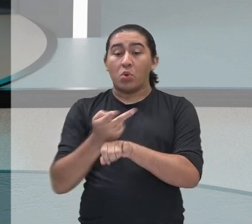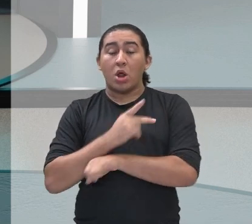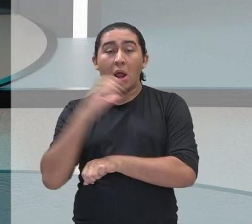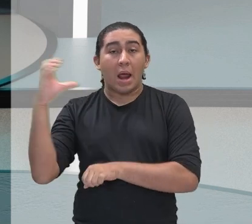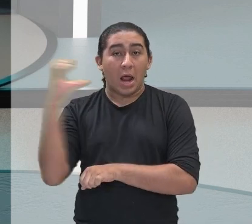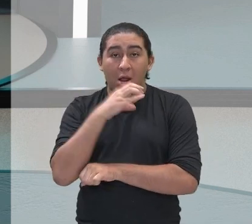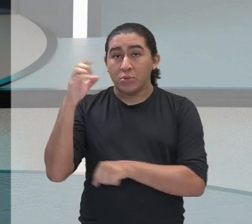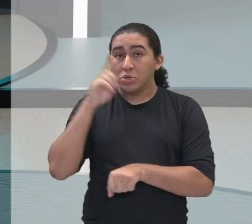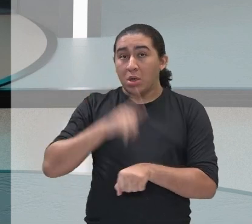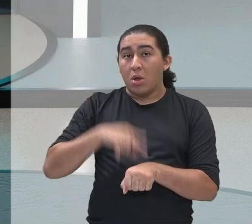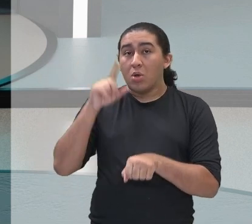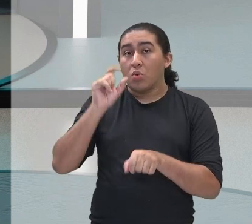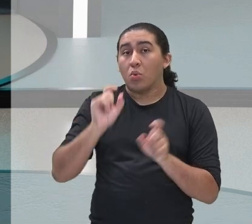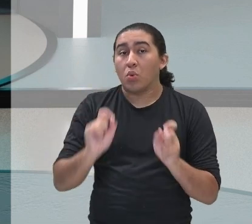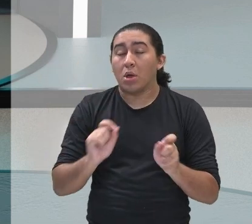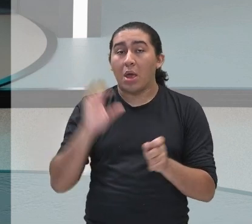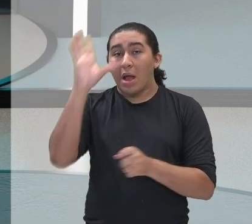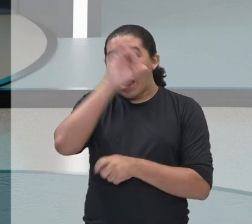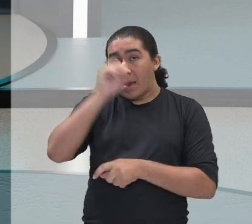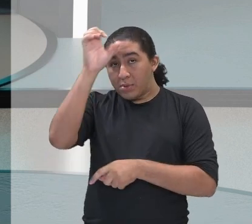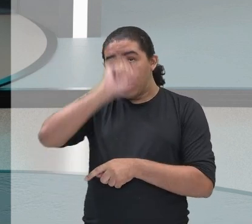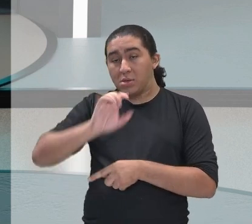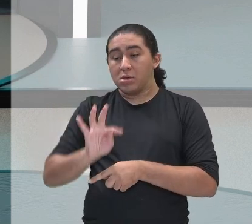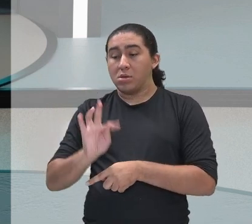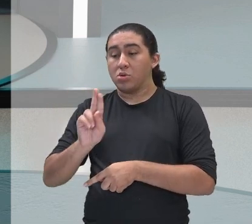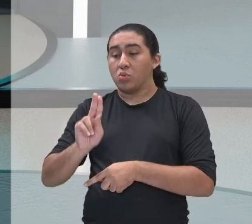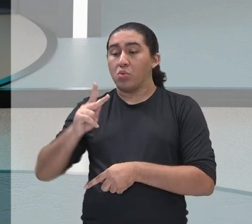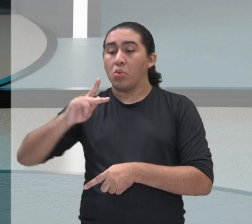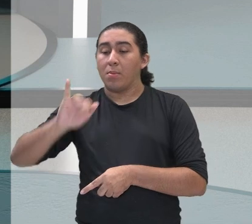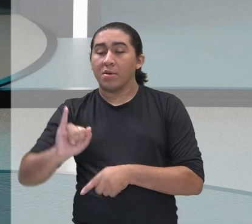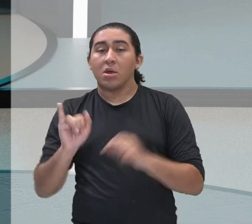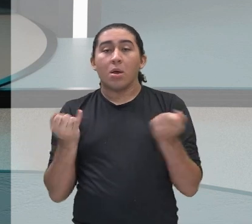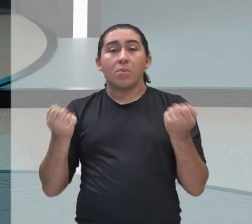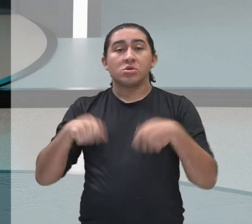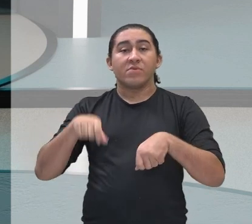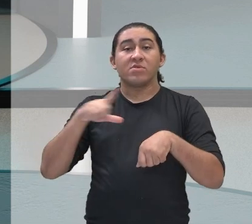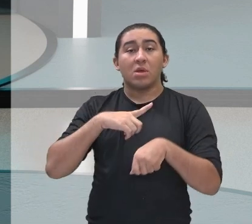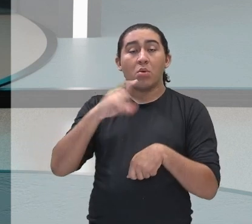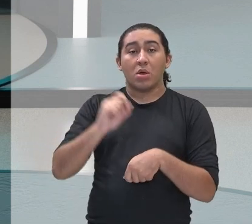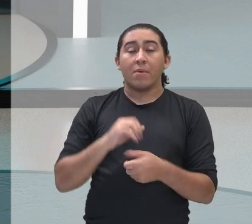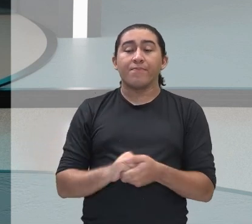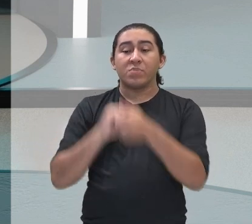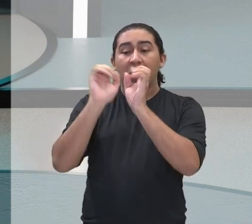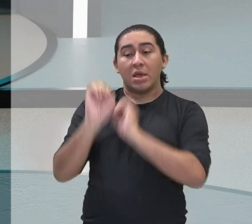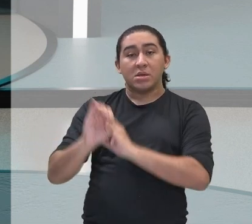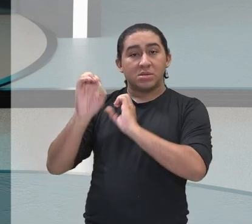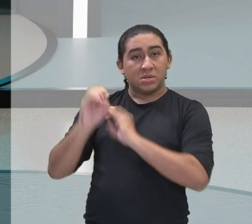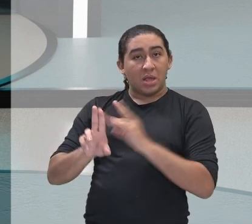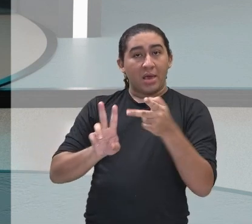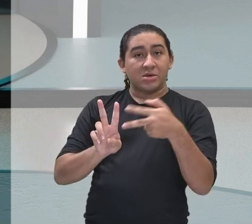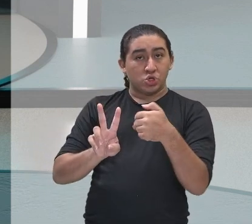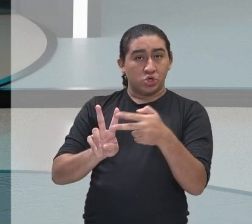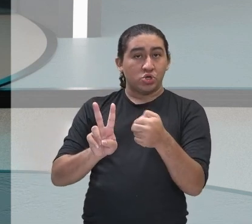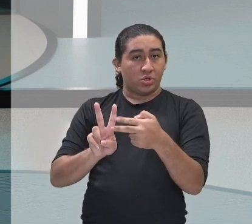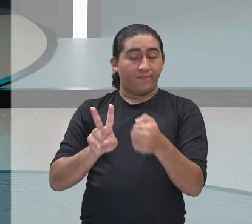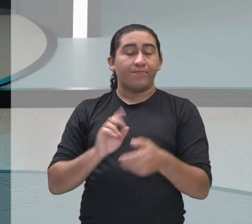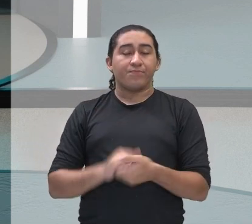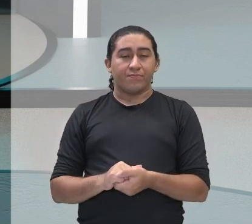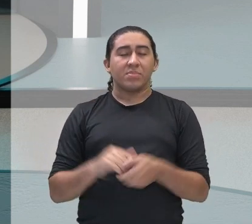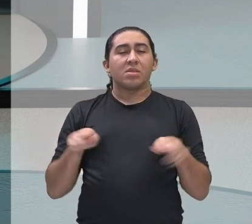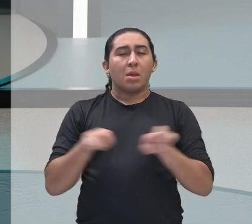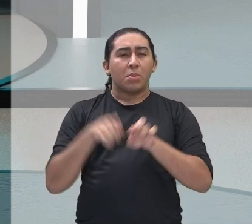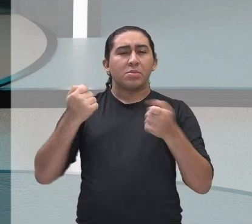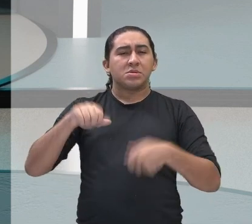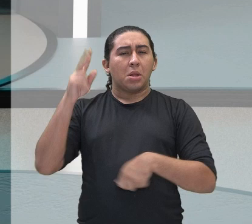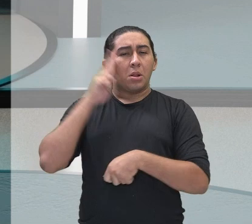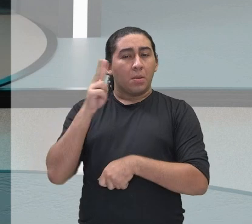rápido possível aprender a língua tupi, para ele poder catequizar os índios. E uma coisa interessante que a gente tem que lembrar